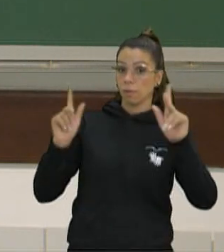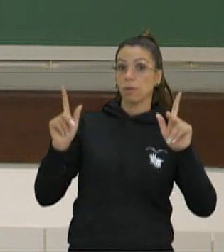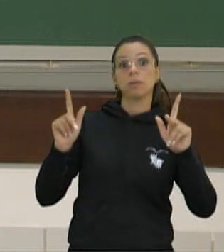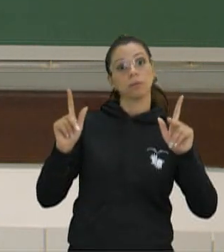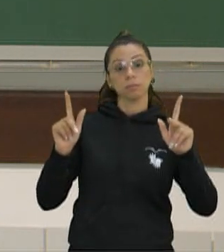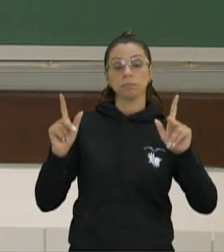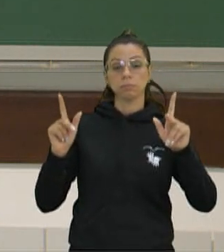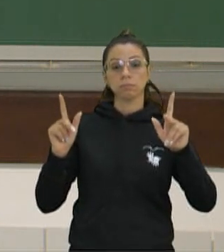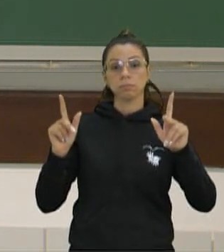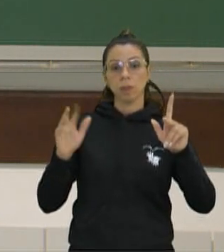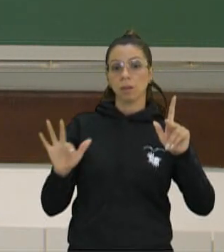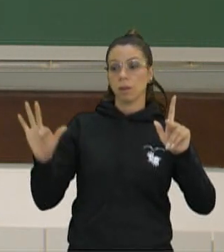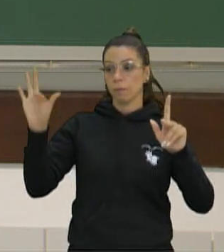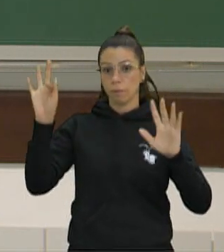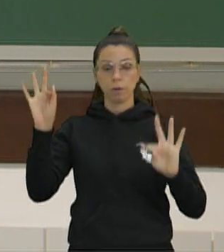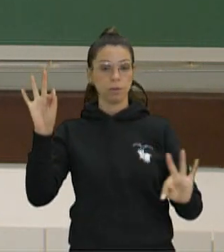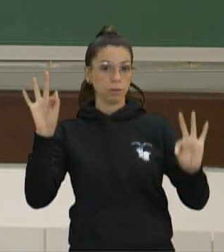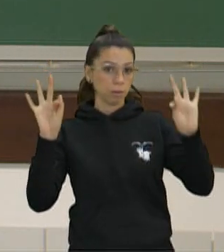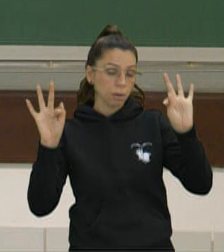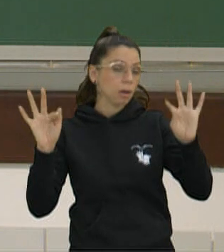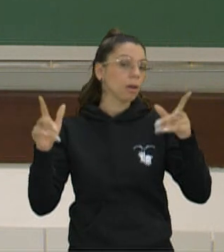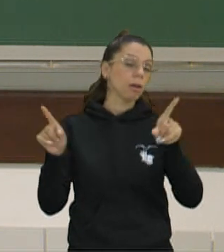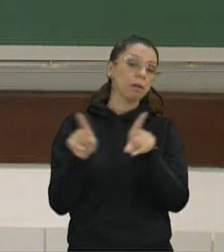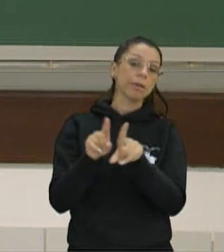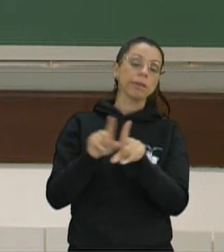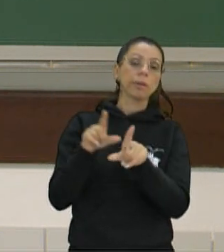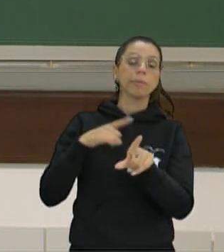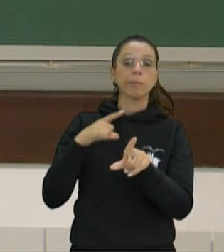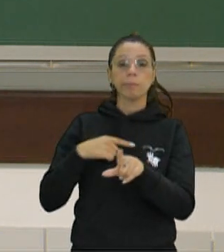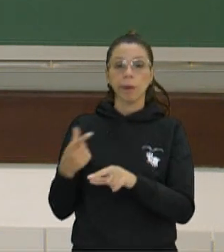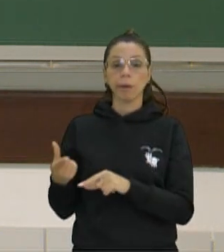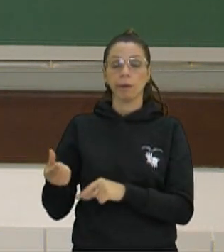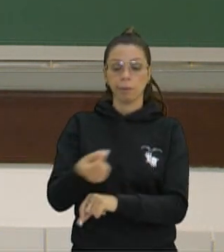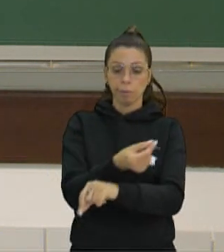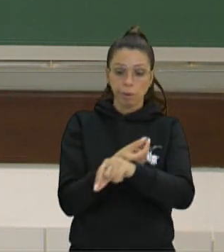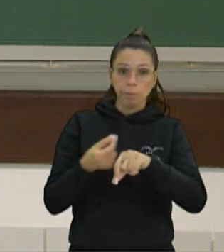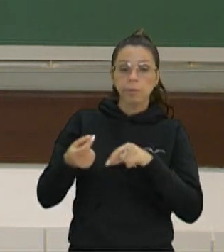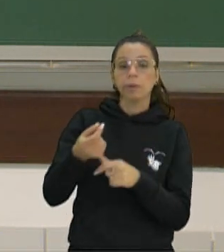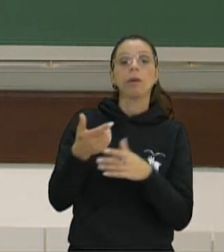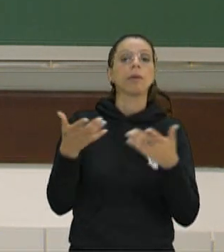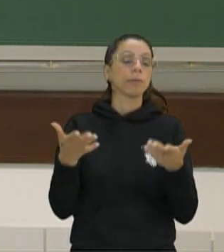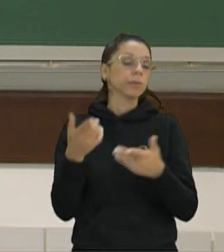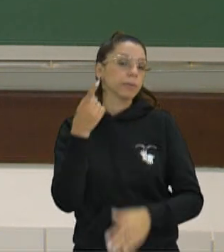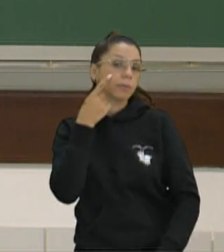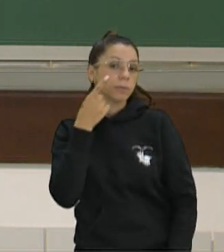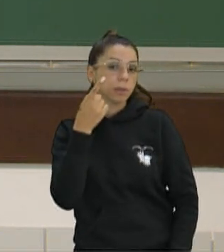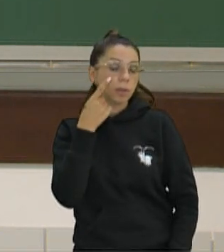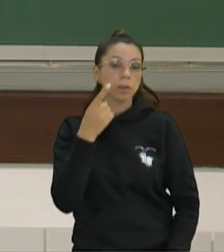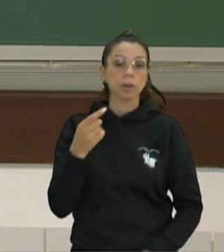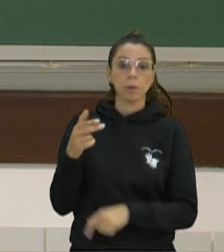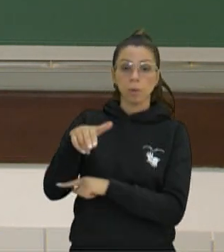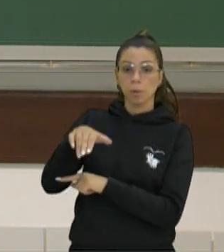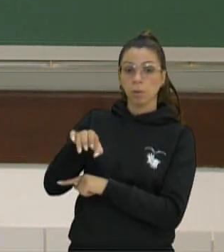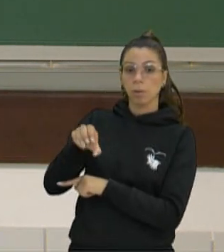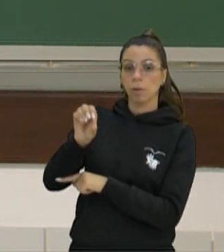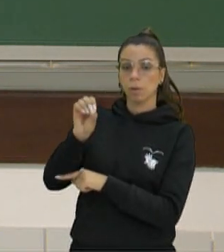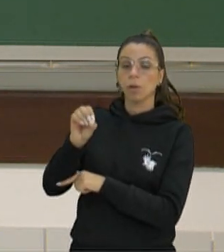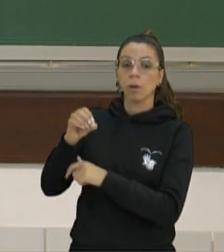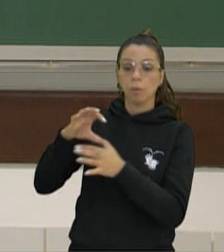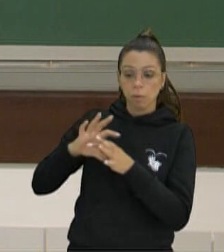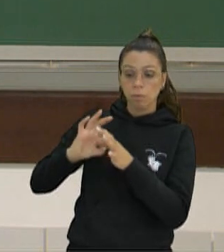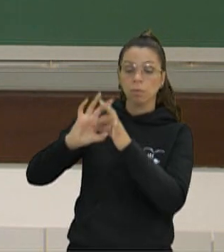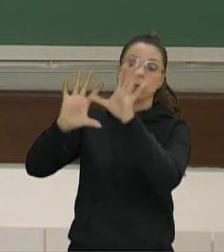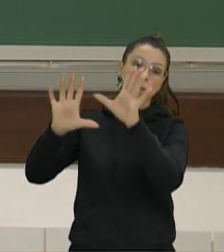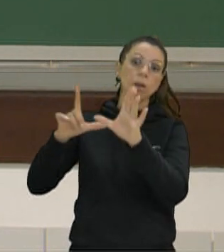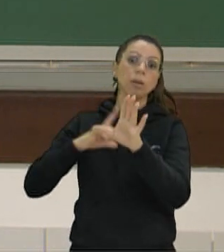eles, a acumulação flexível do capital que surge ali. Vocês vão ver que o neoliberalismo está